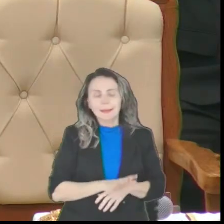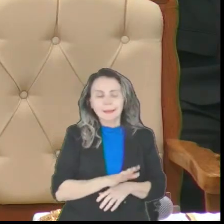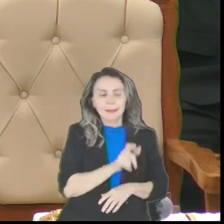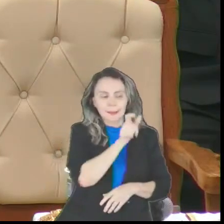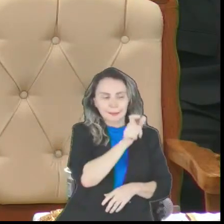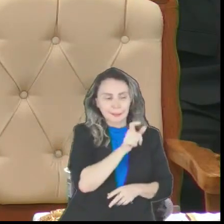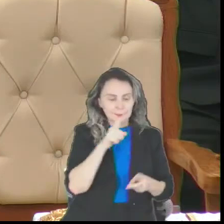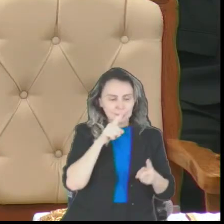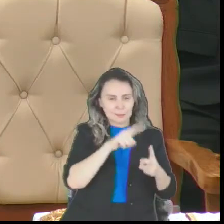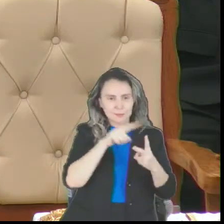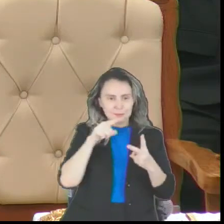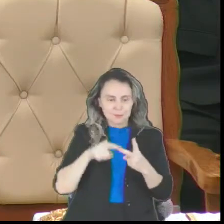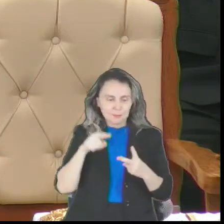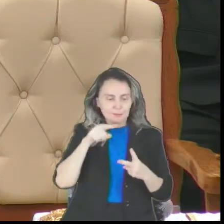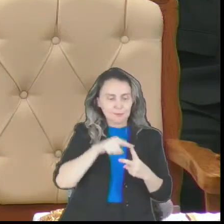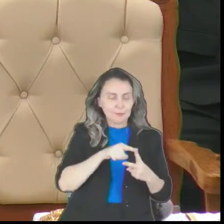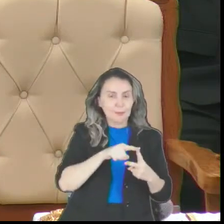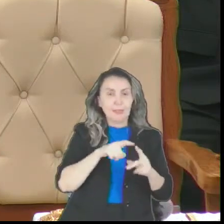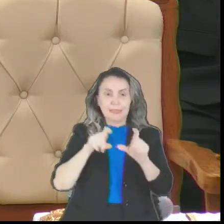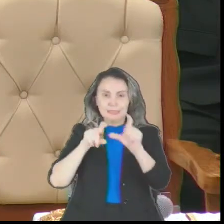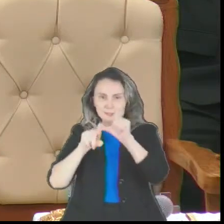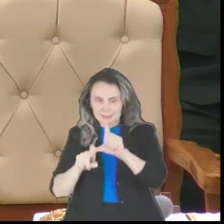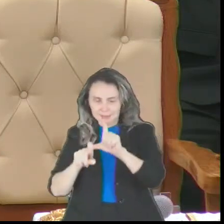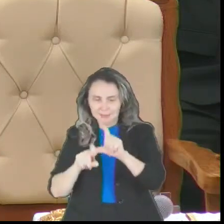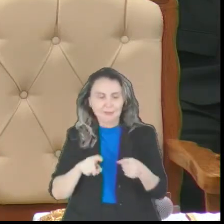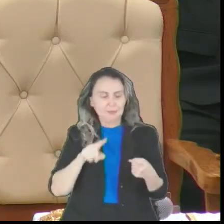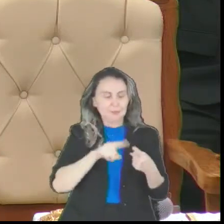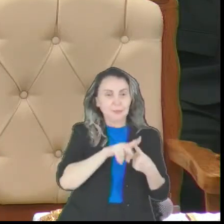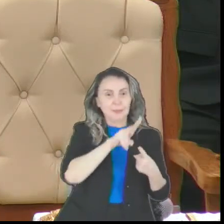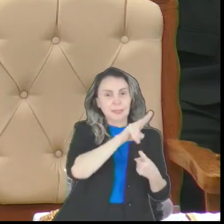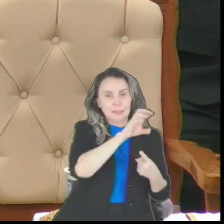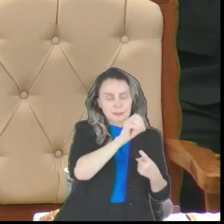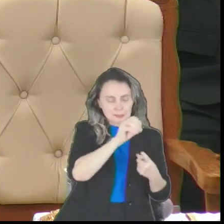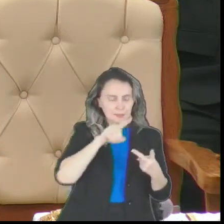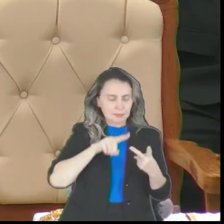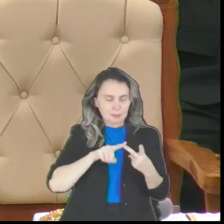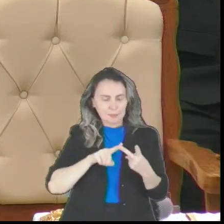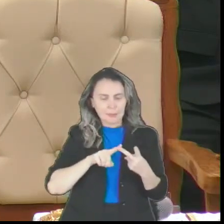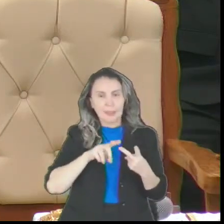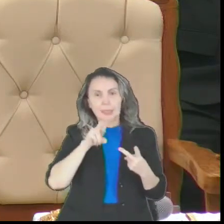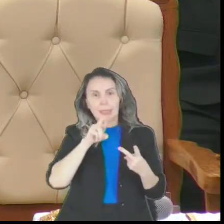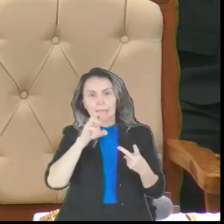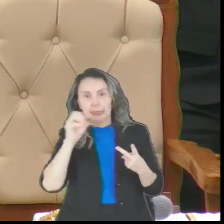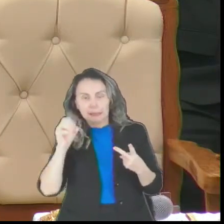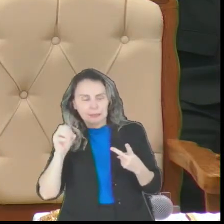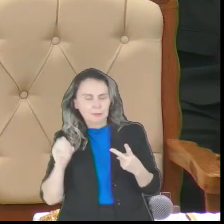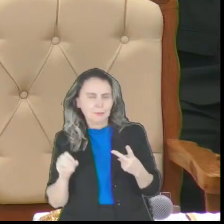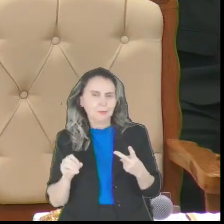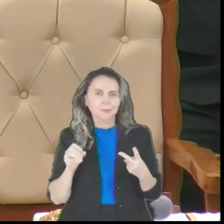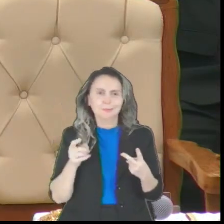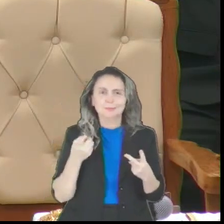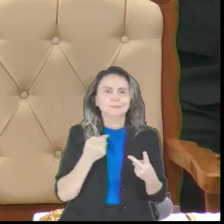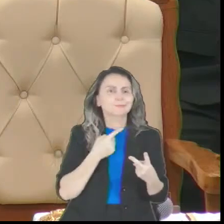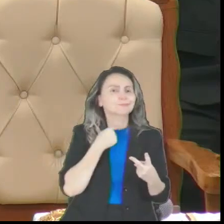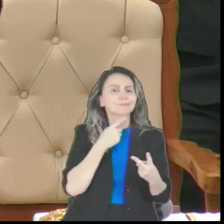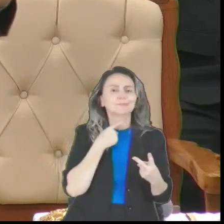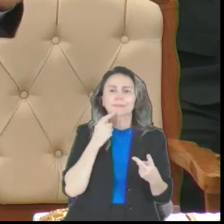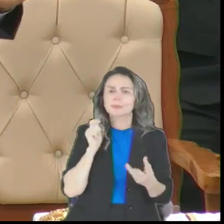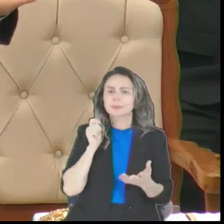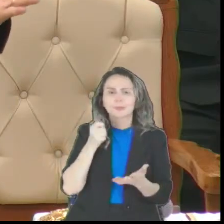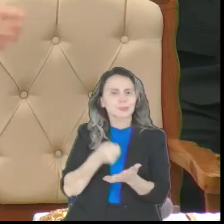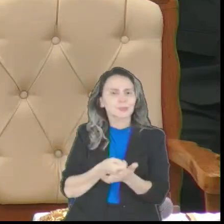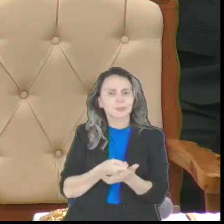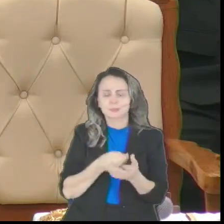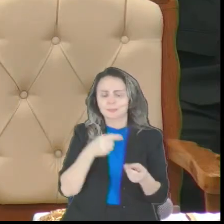E fizeram um acordo e eles não puderam chegar com a dívida e pagar. O homem, sabendo que nenhum nem outro